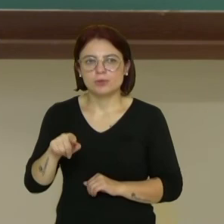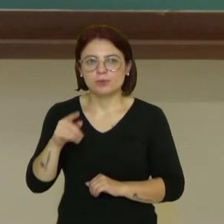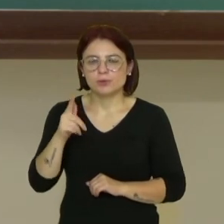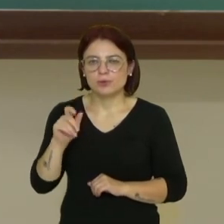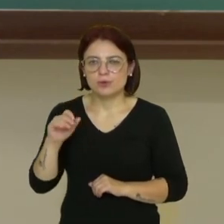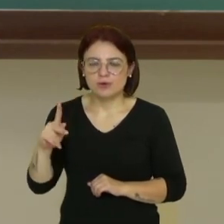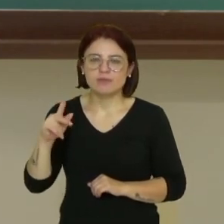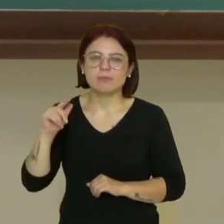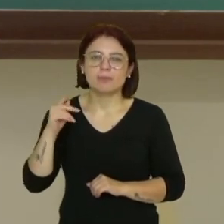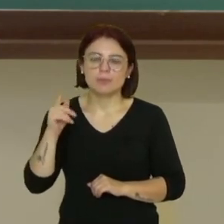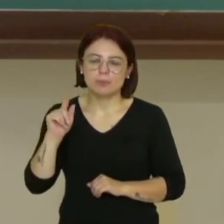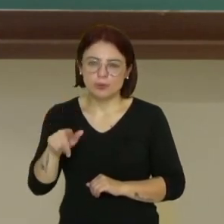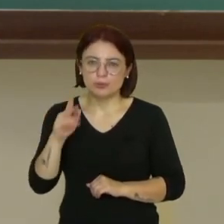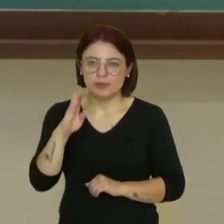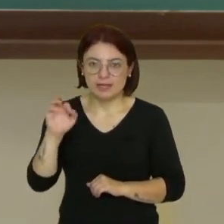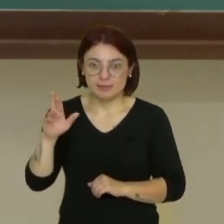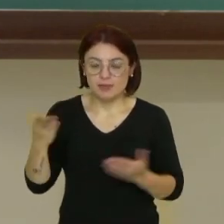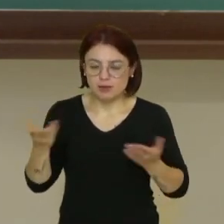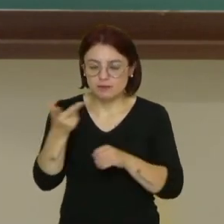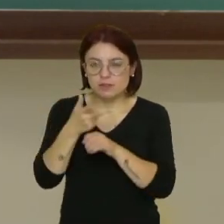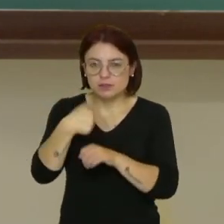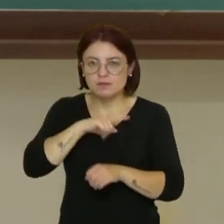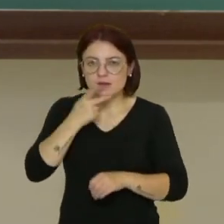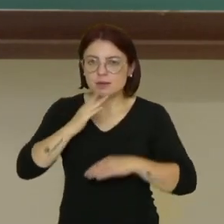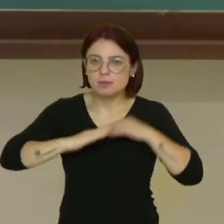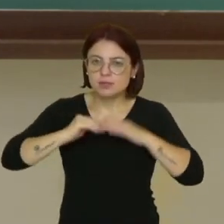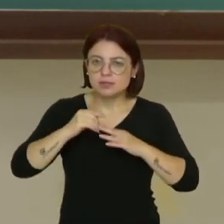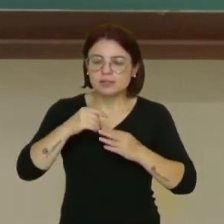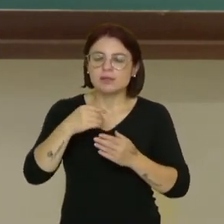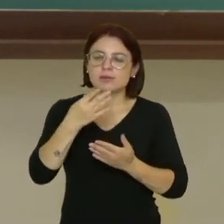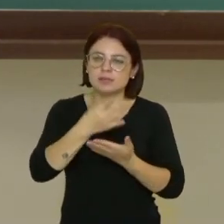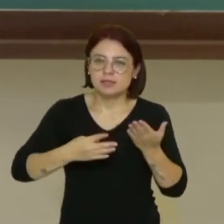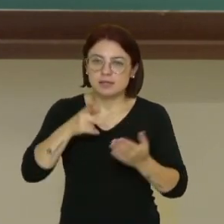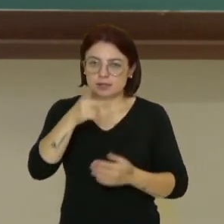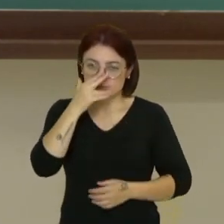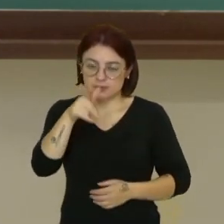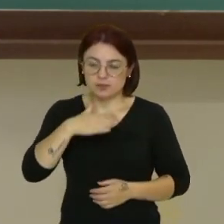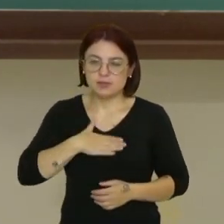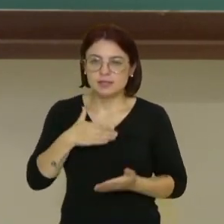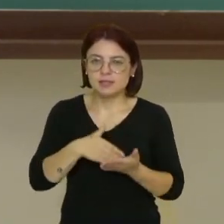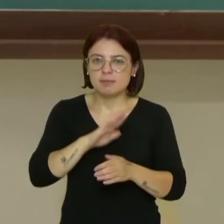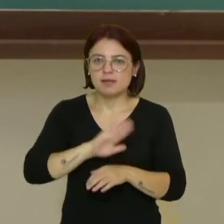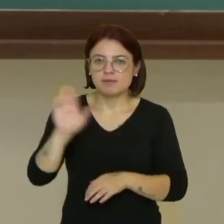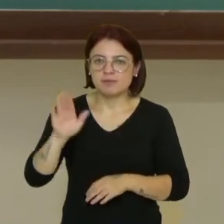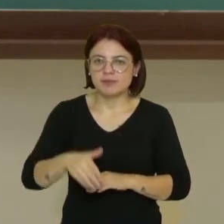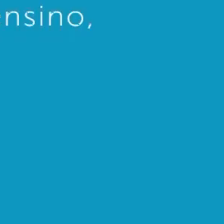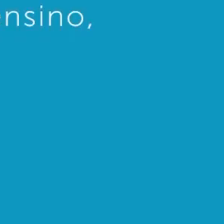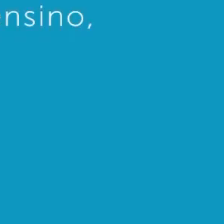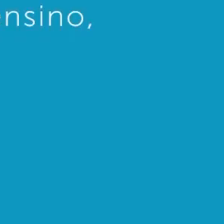Então, nesse vídeo falamos sobre produção de crônica. Espero que vocês tenham gostado. Até breve.